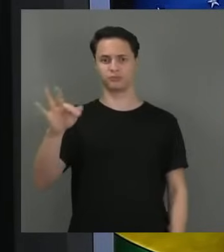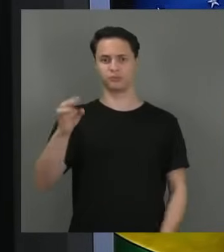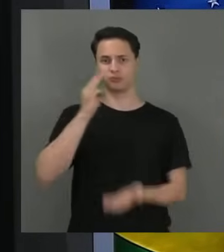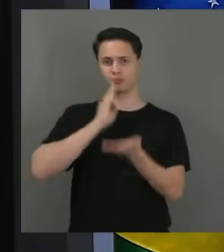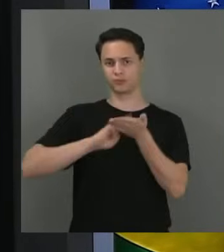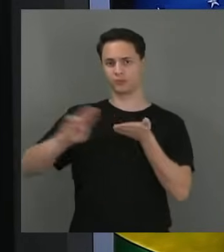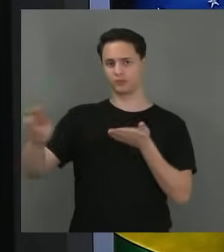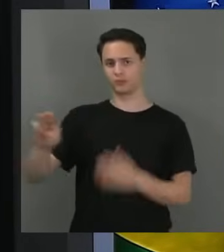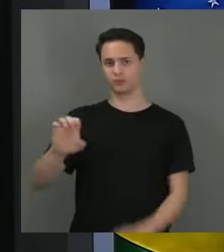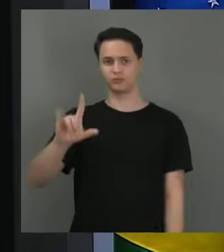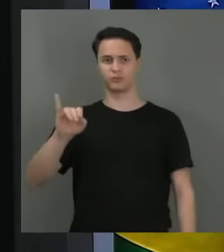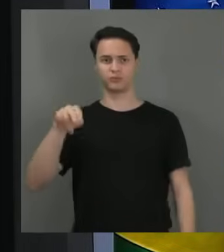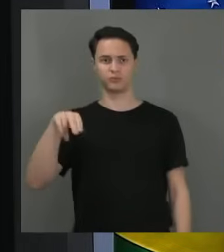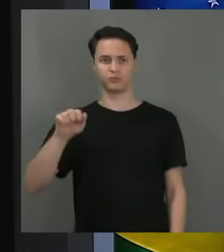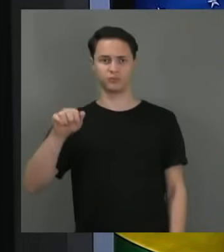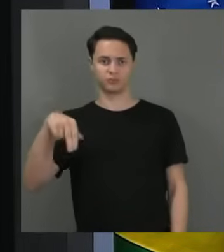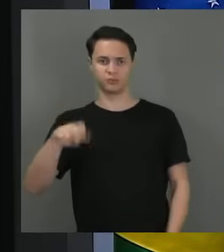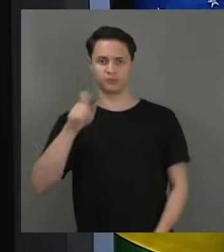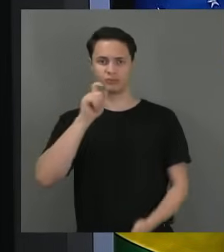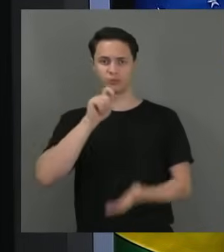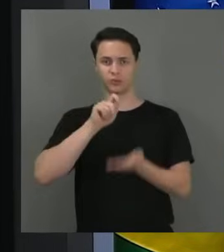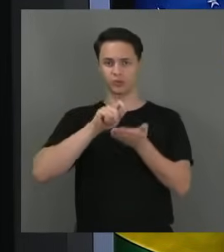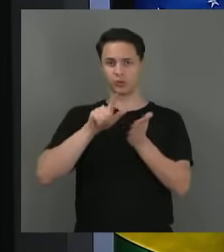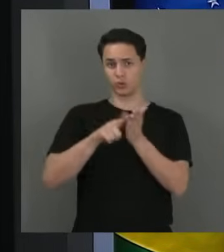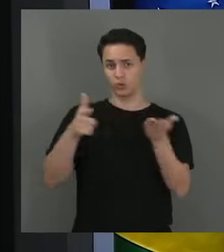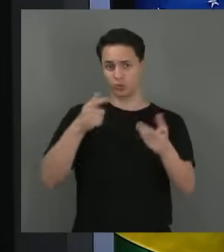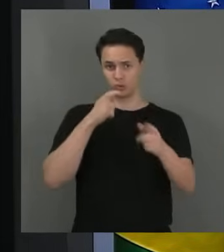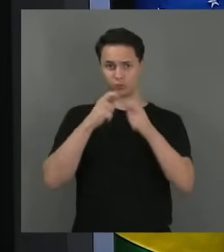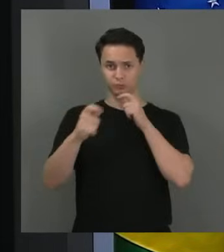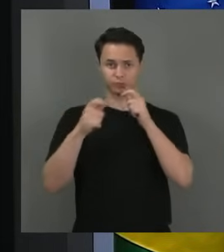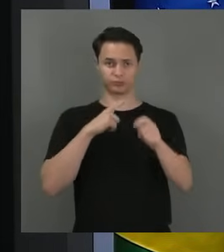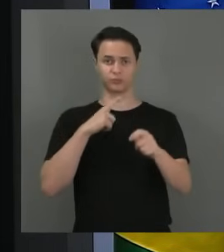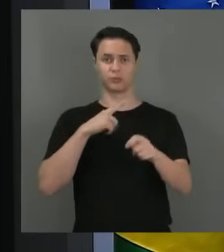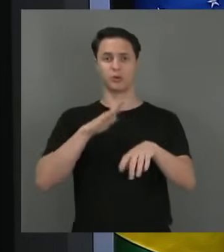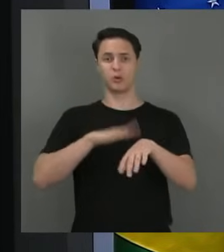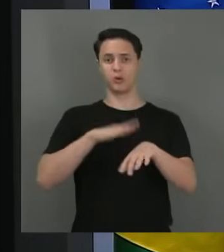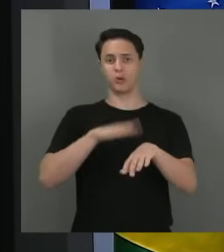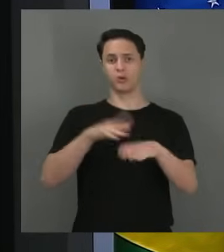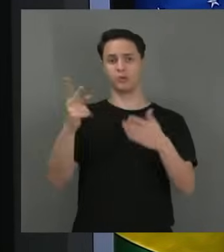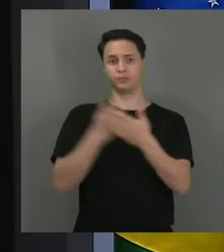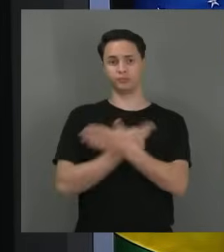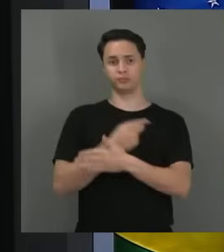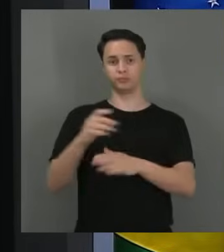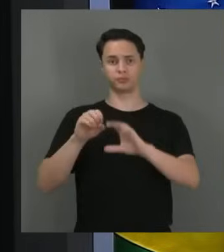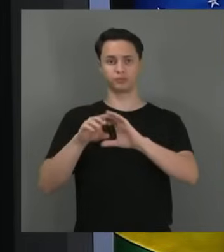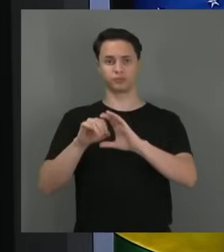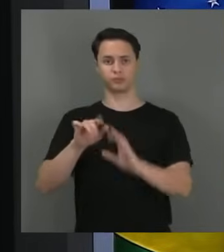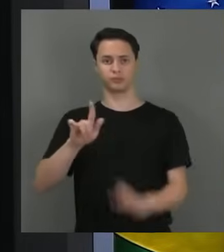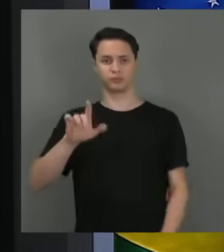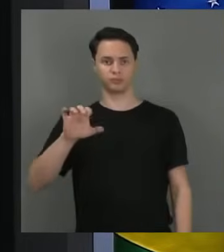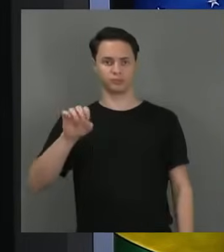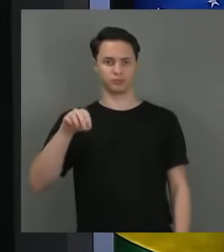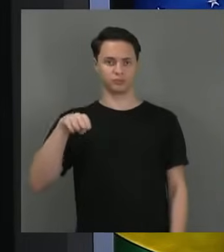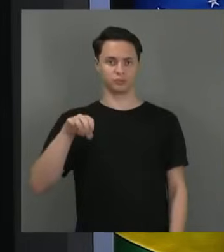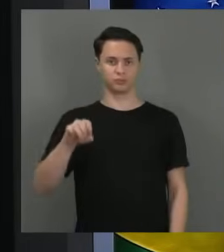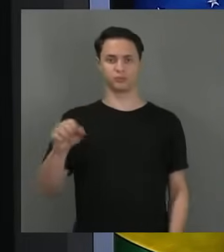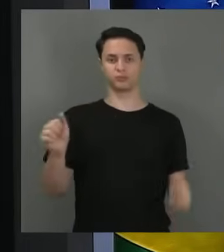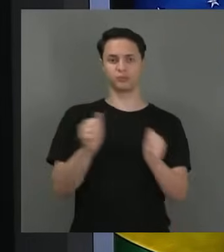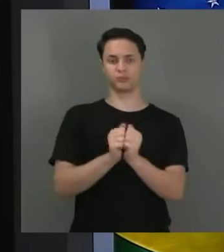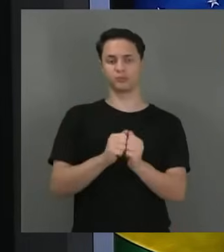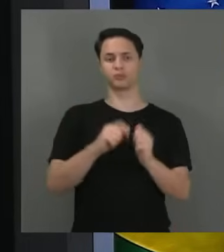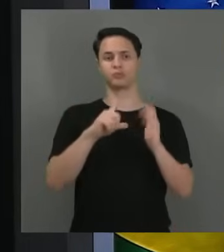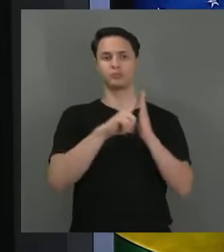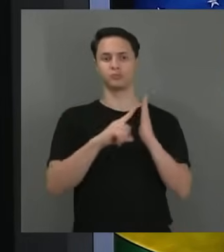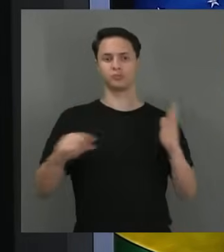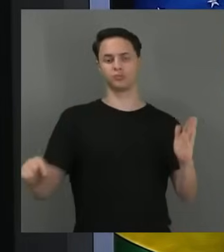jornalista Eliane Castanhede, durante entrevista realizada na Globo News com o ministro da Casa